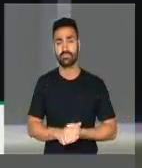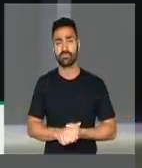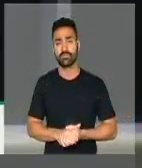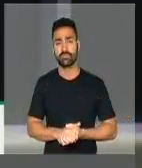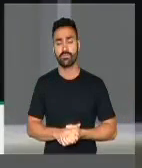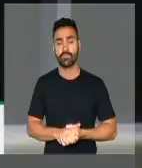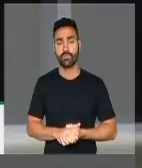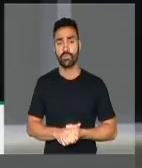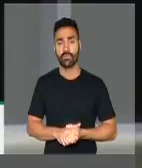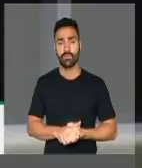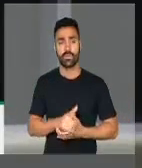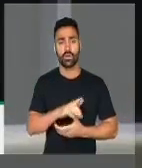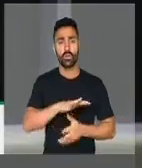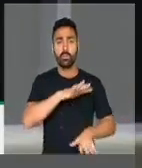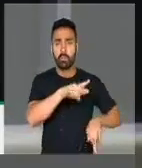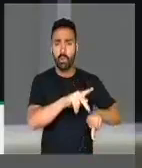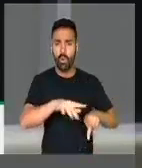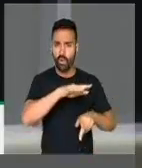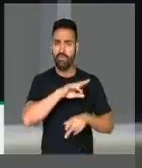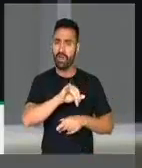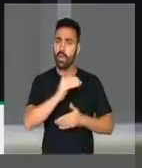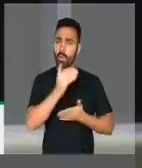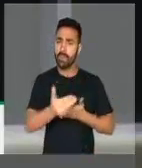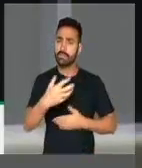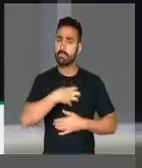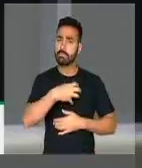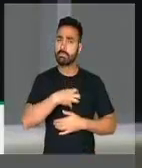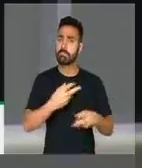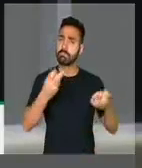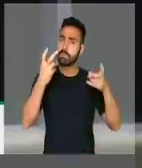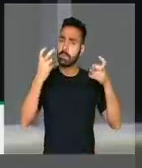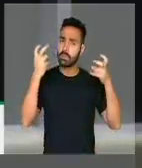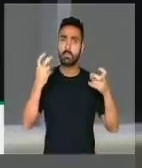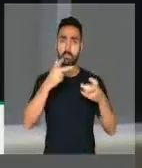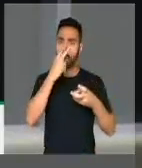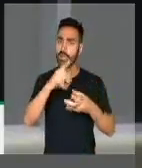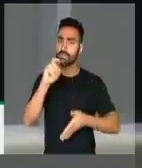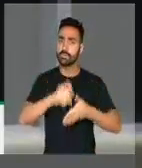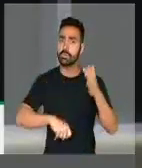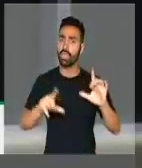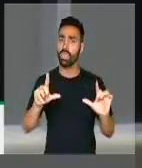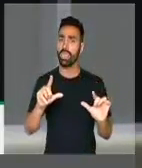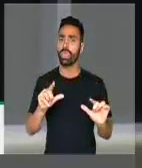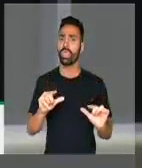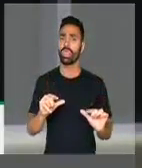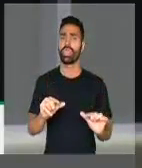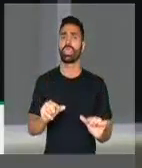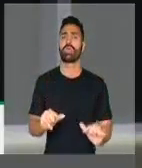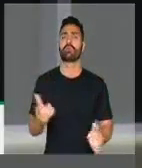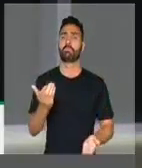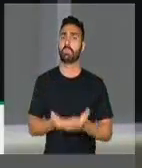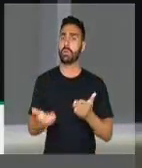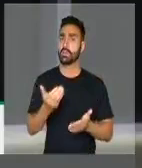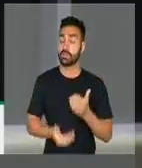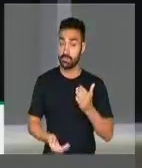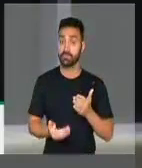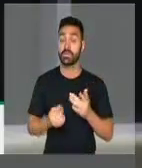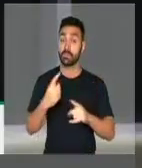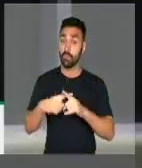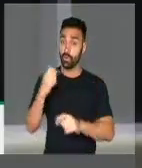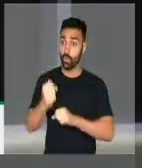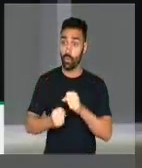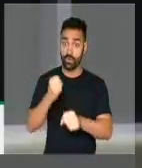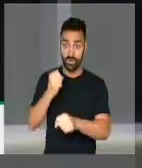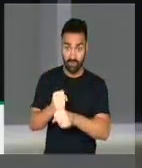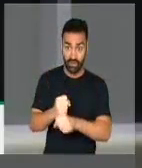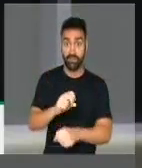do Estado brasileiro, dos seus entes federados, estimada para o ano que vem em